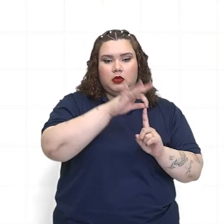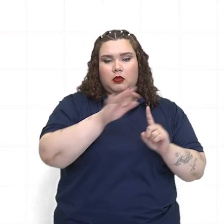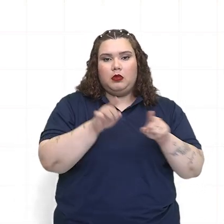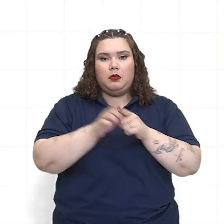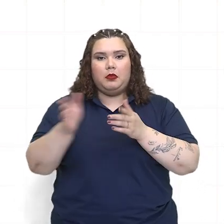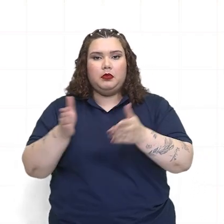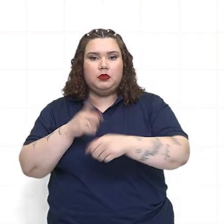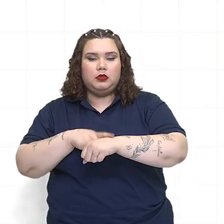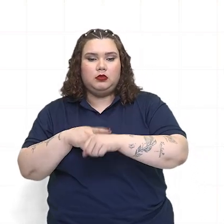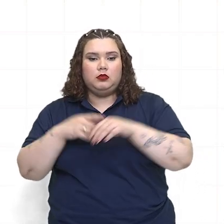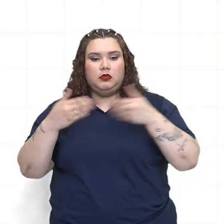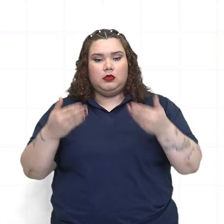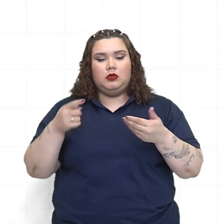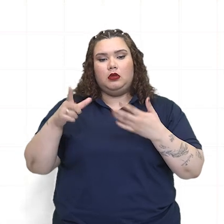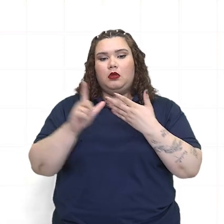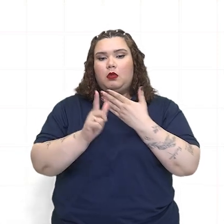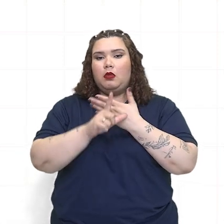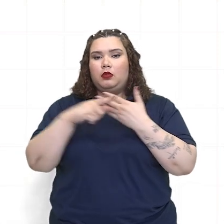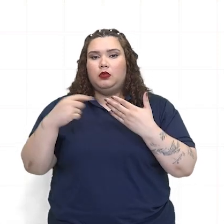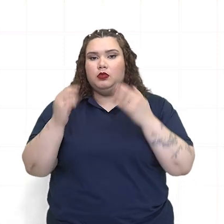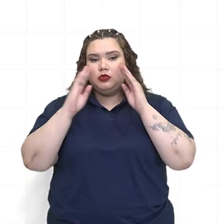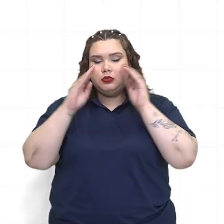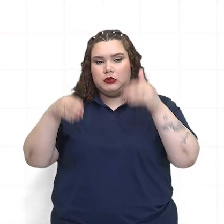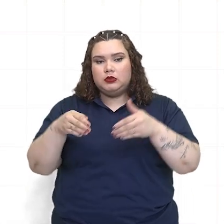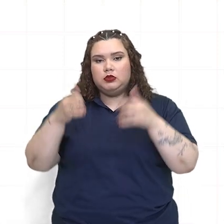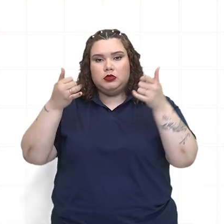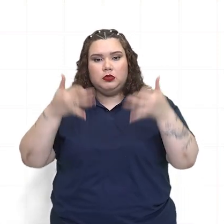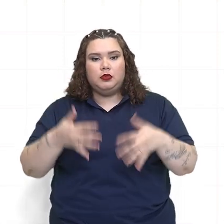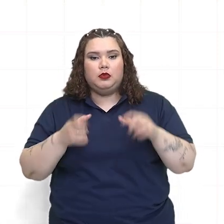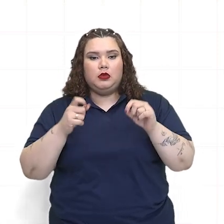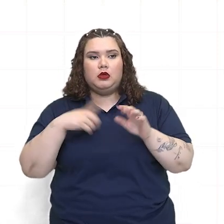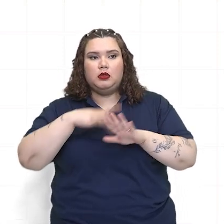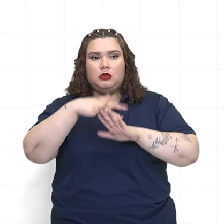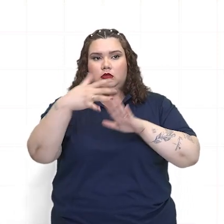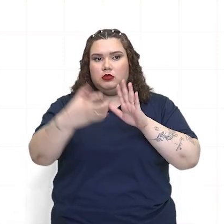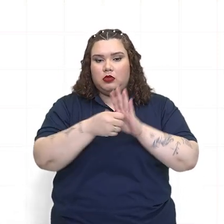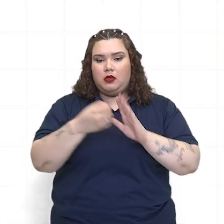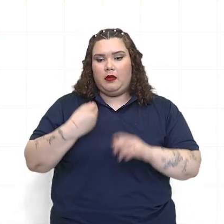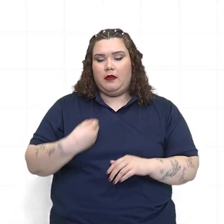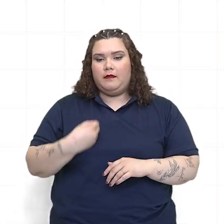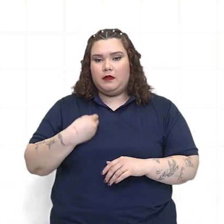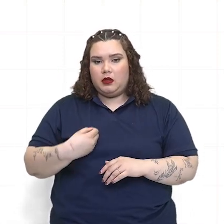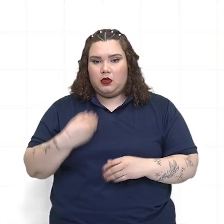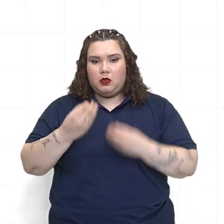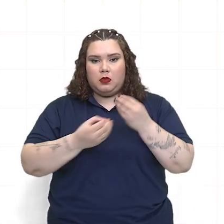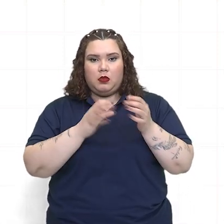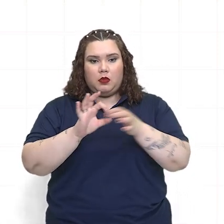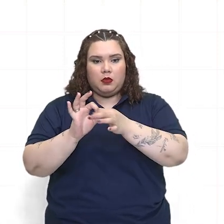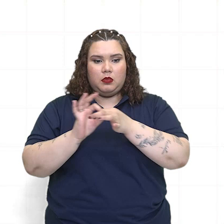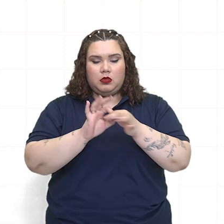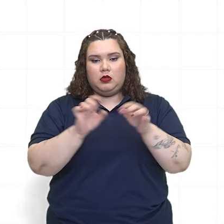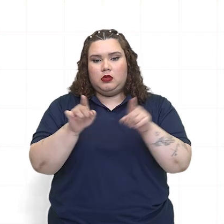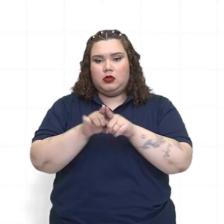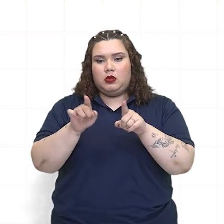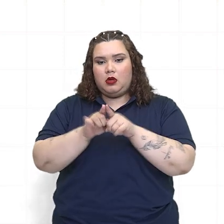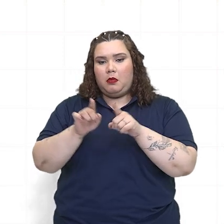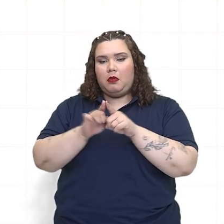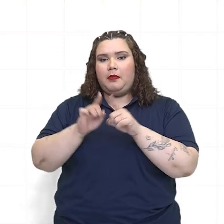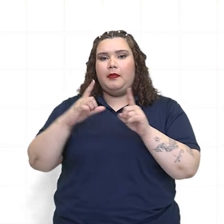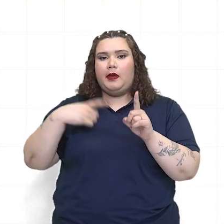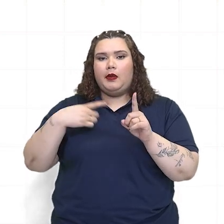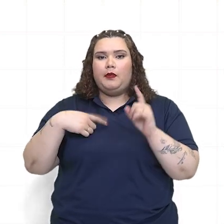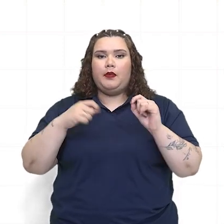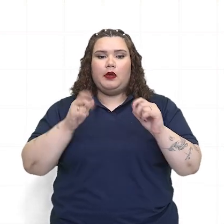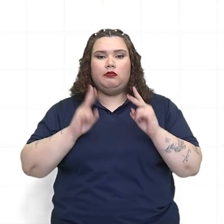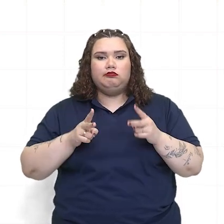temporal. Para Alain de Mouget, a figura simbolizava a vida comum, a união e a